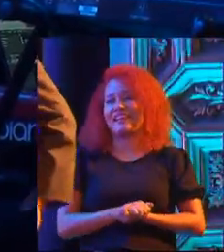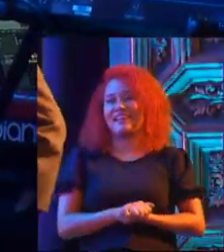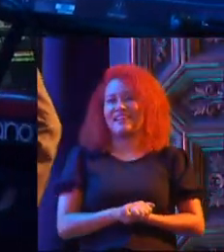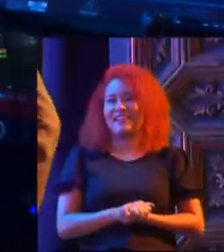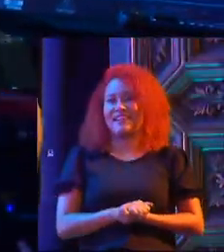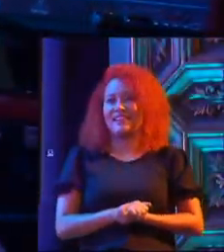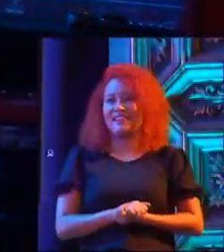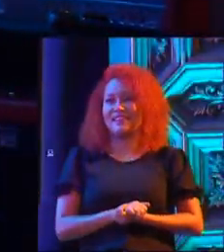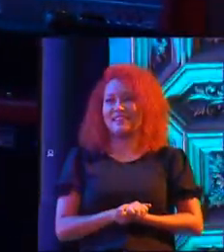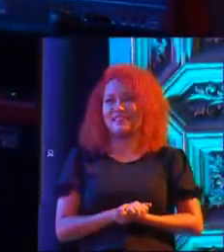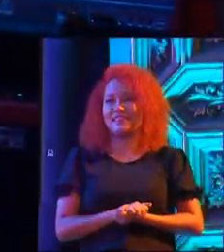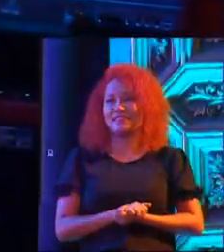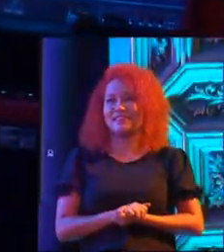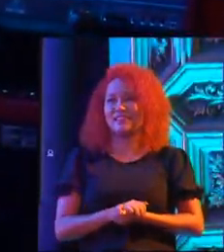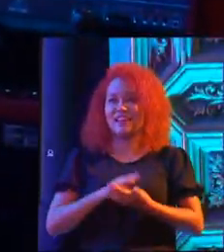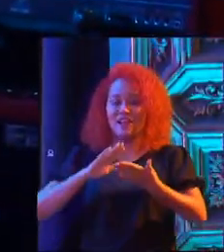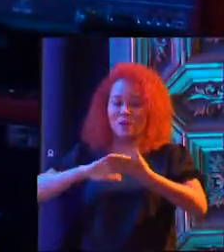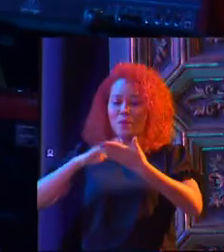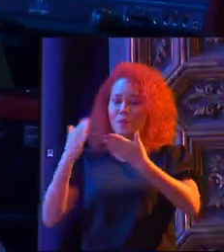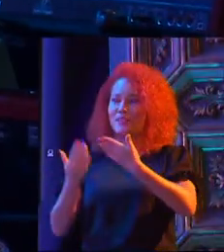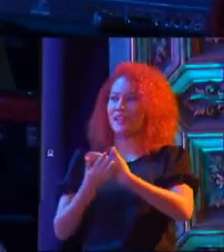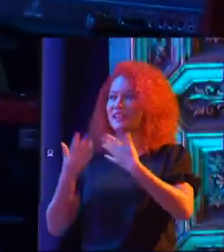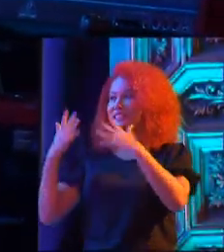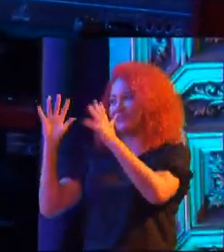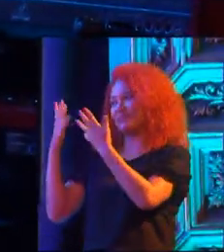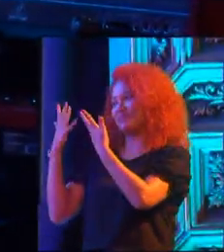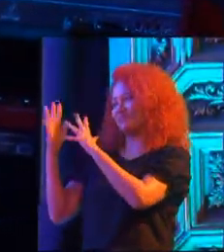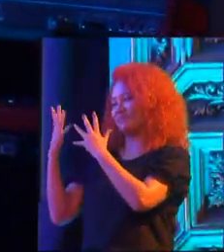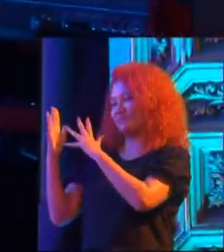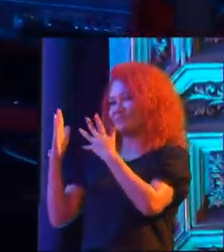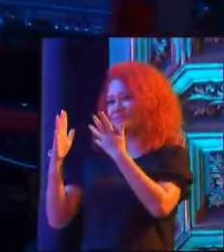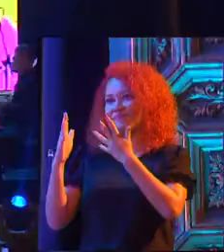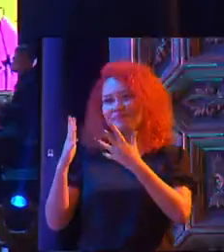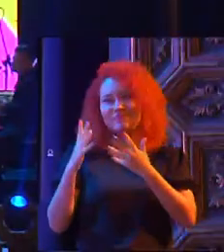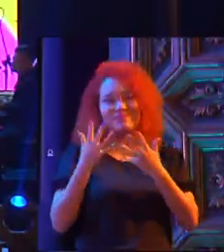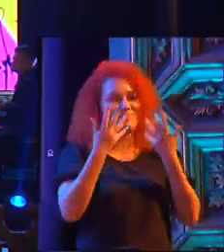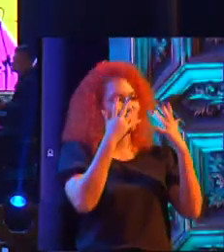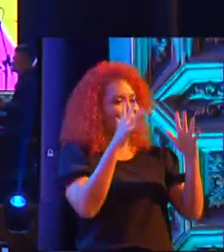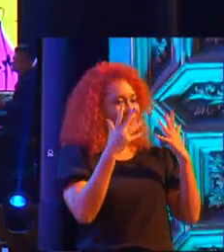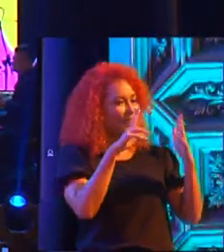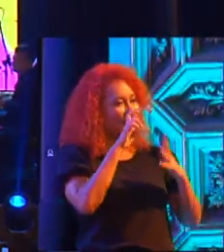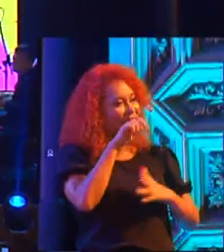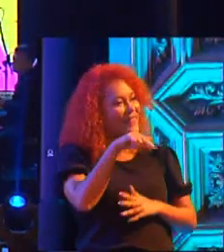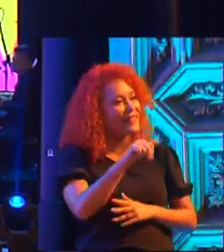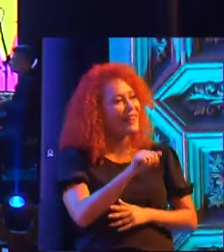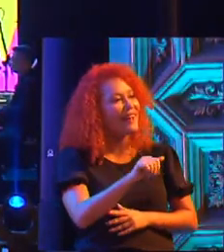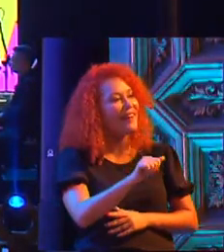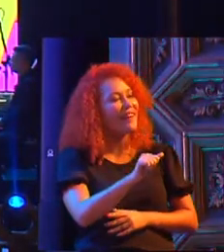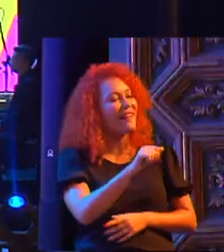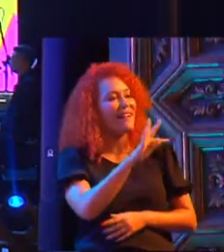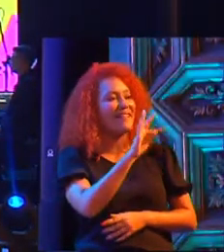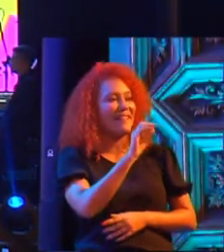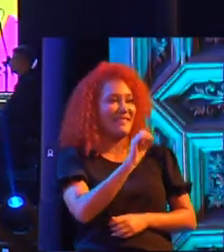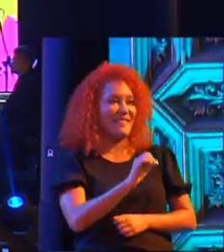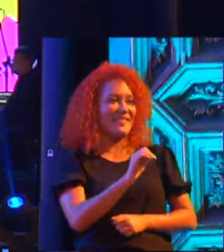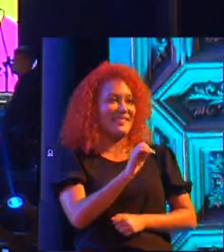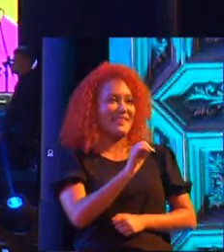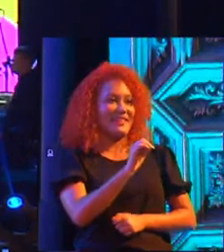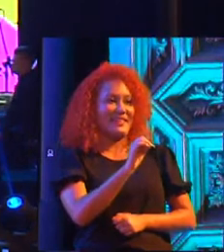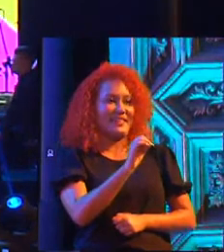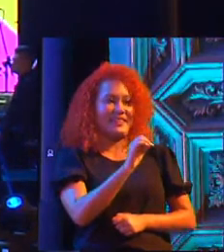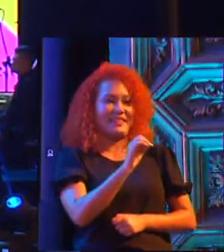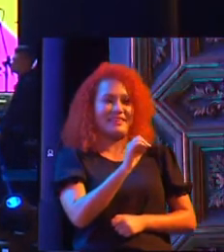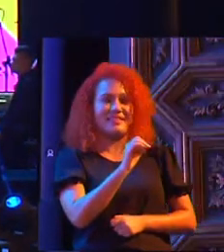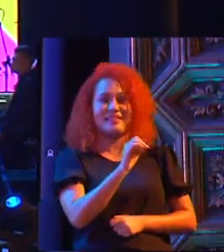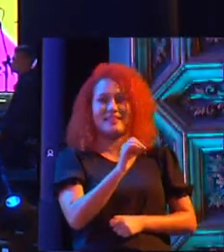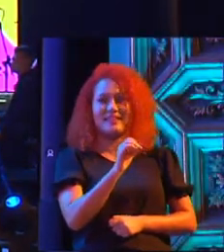essa oportunidade. Salve, salve, Nilson. Salve, Renato Torres também, esteve com a gente aí. Como indicados,